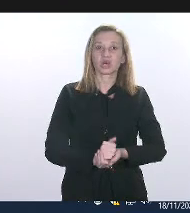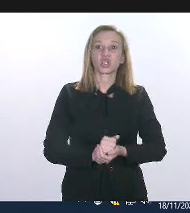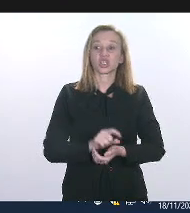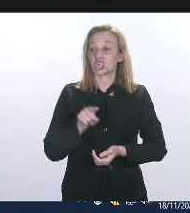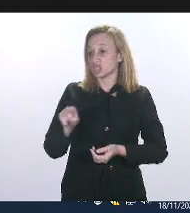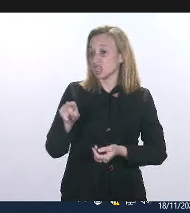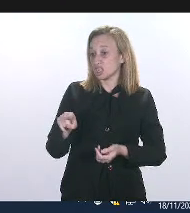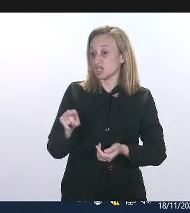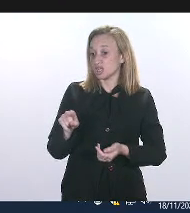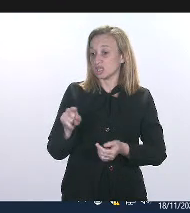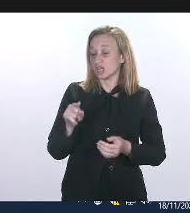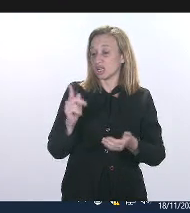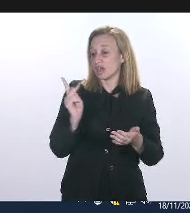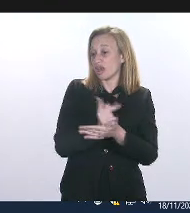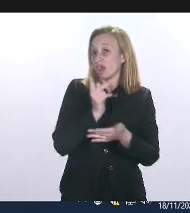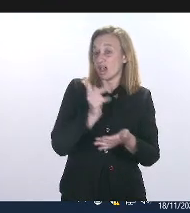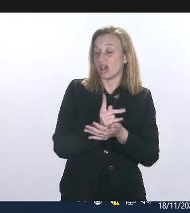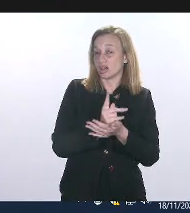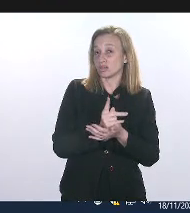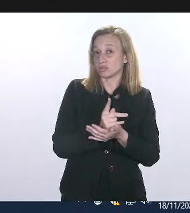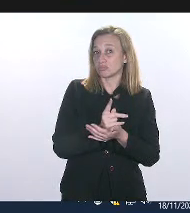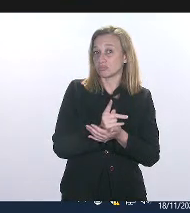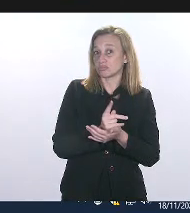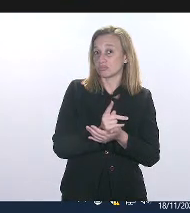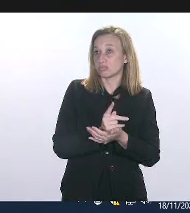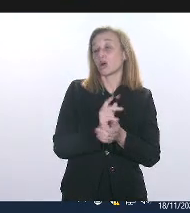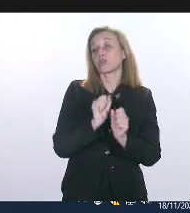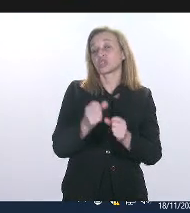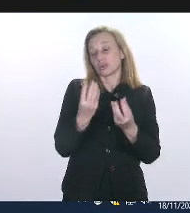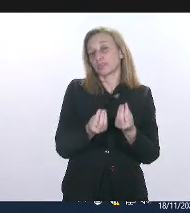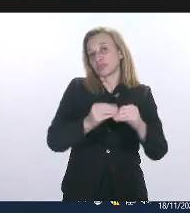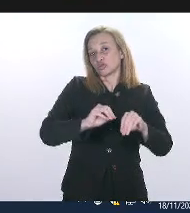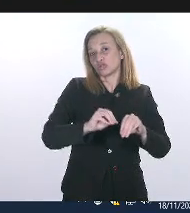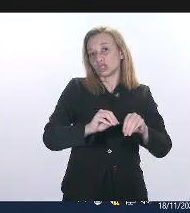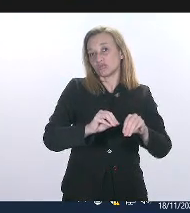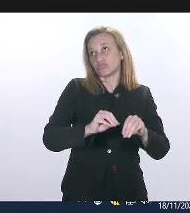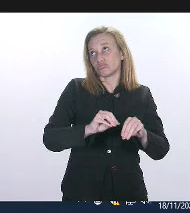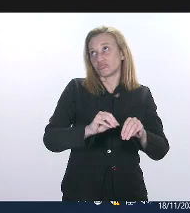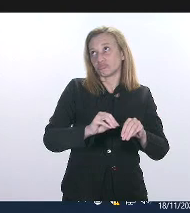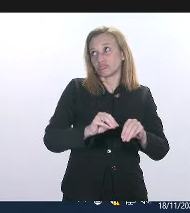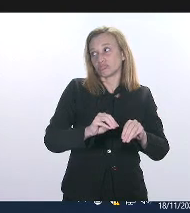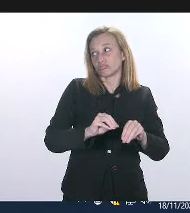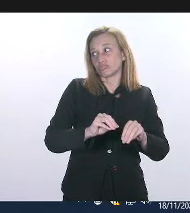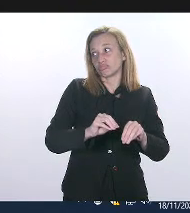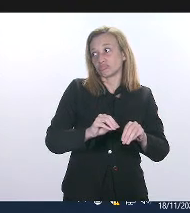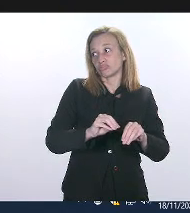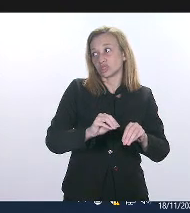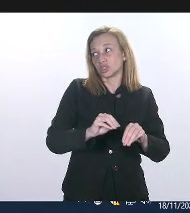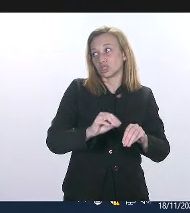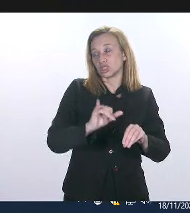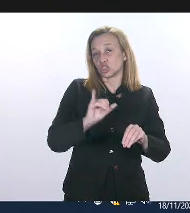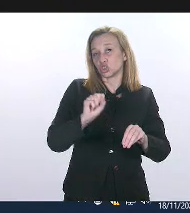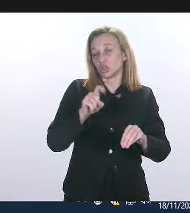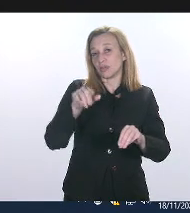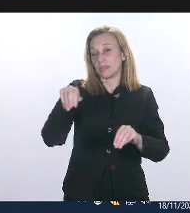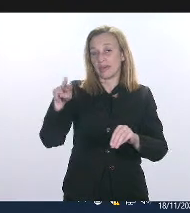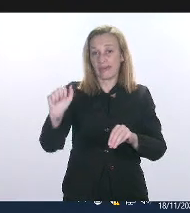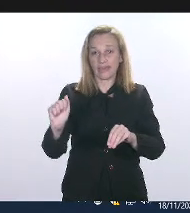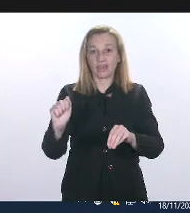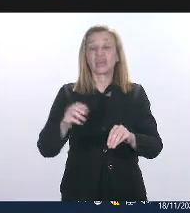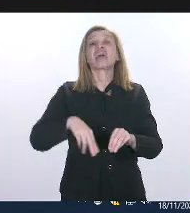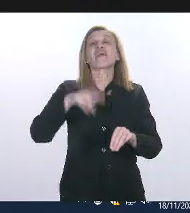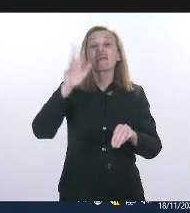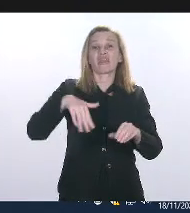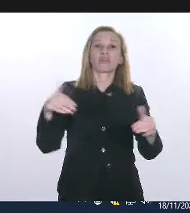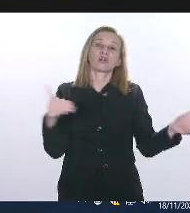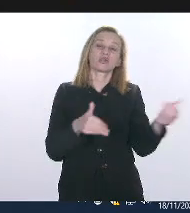aqui estaria extrapolando de alguma maneira, poderia prejudicar essa isonomia, né, entre quem tem que ter o